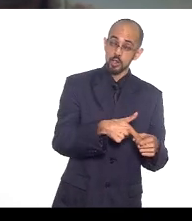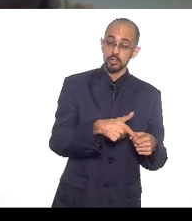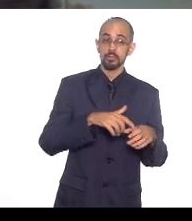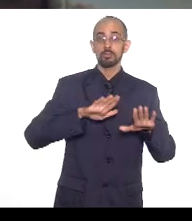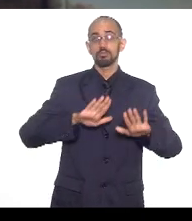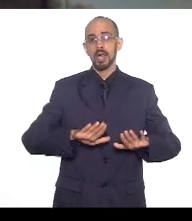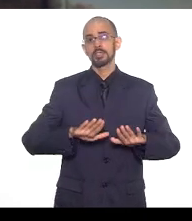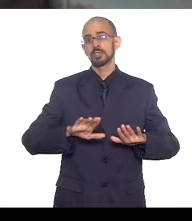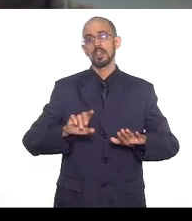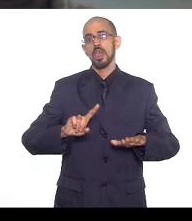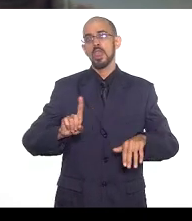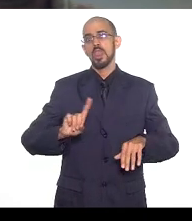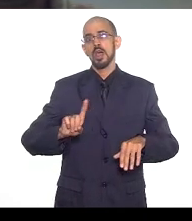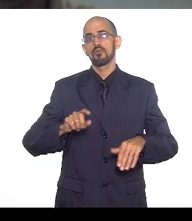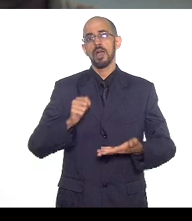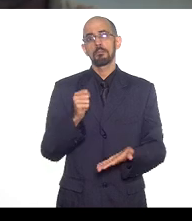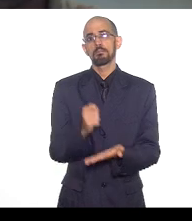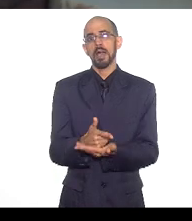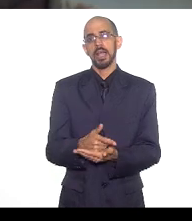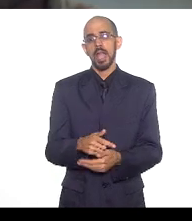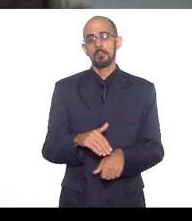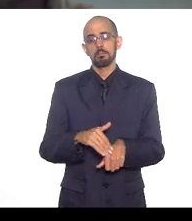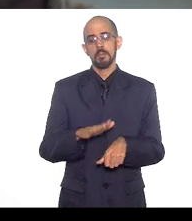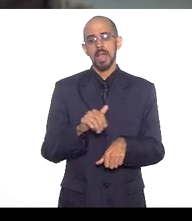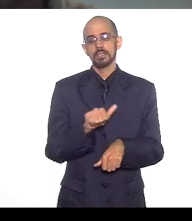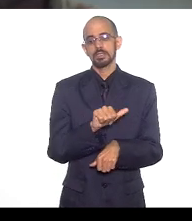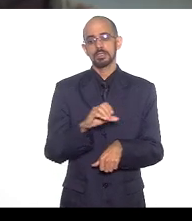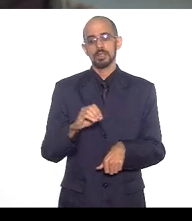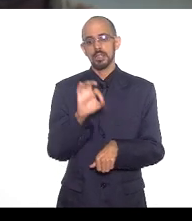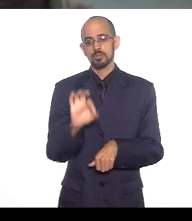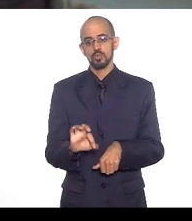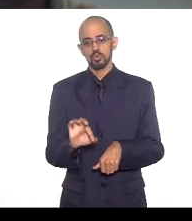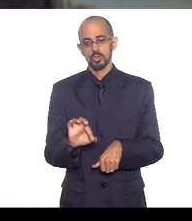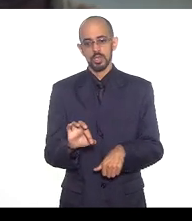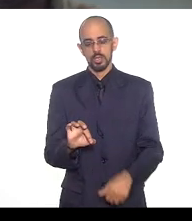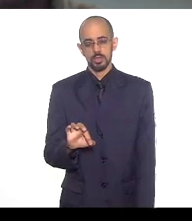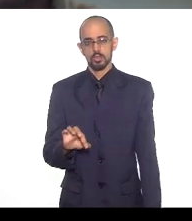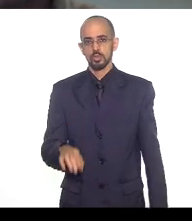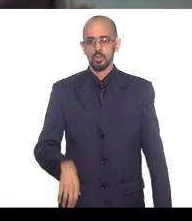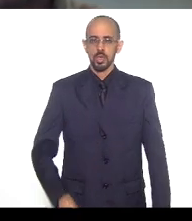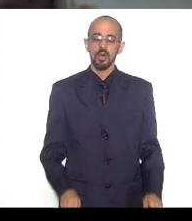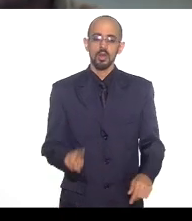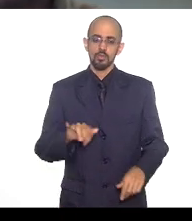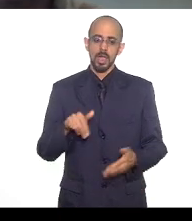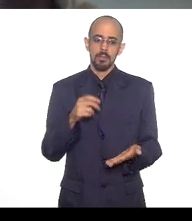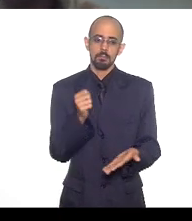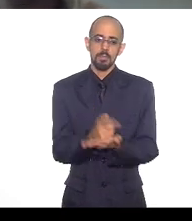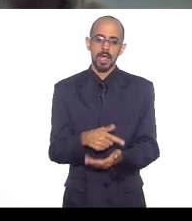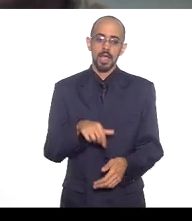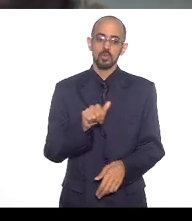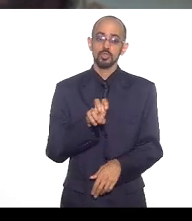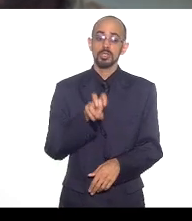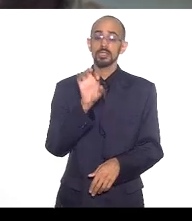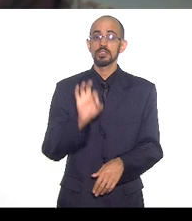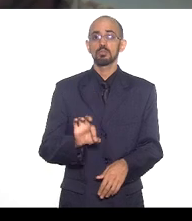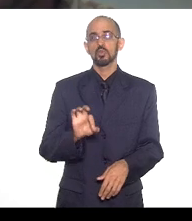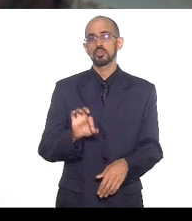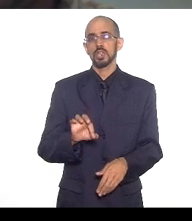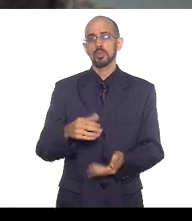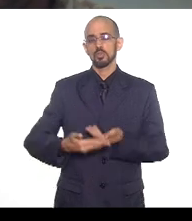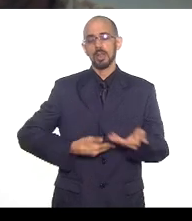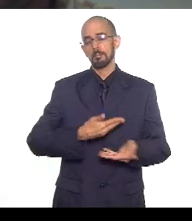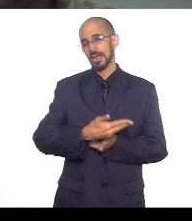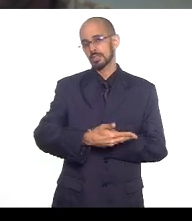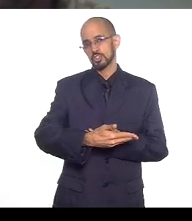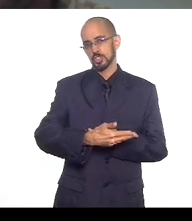mais aquele royalty de 10% da cessão onerosa, vai pagar são os 15% da partilha.